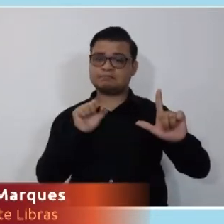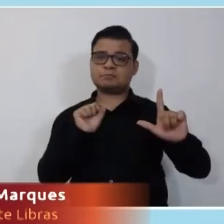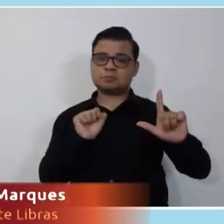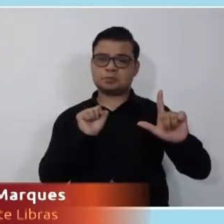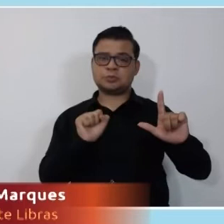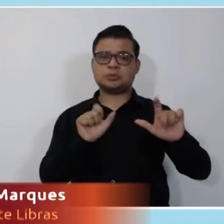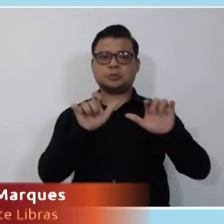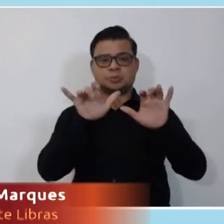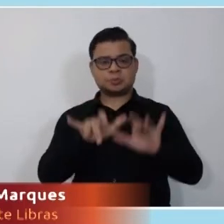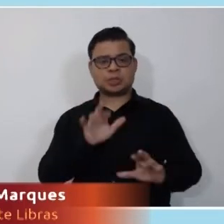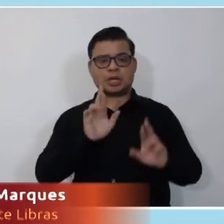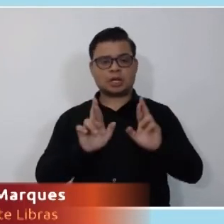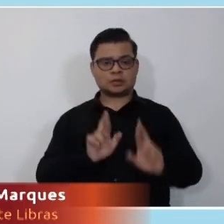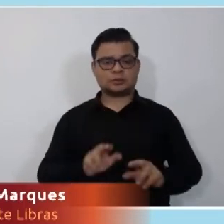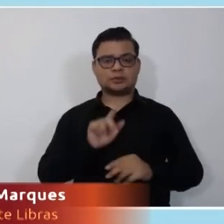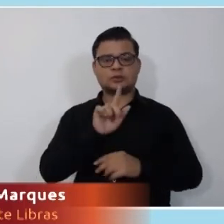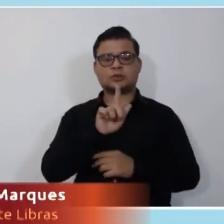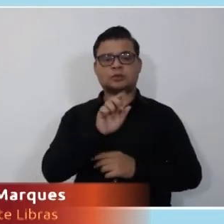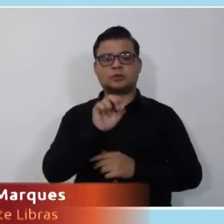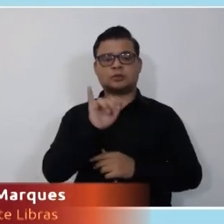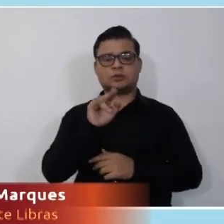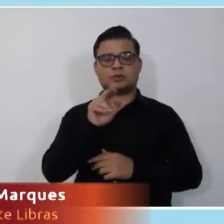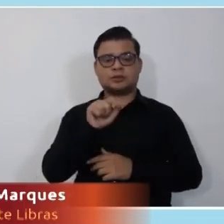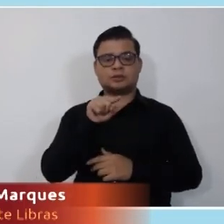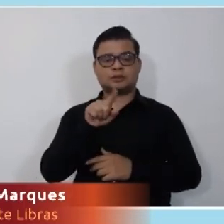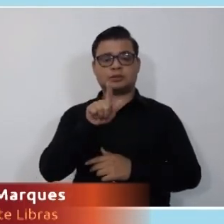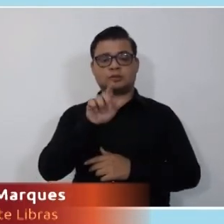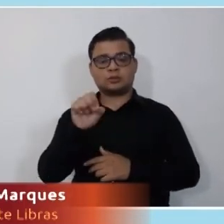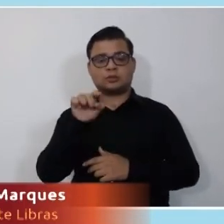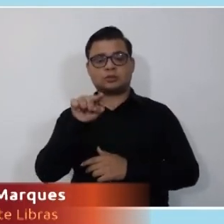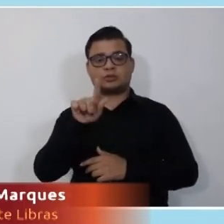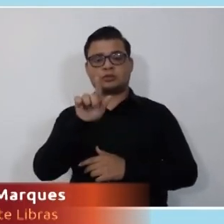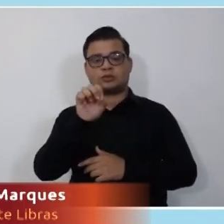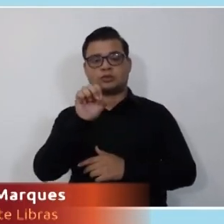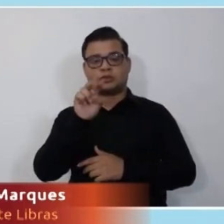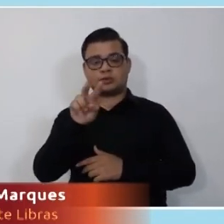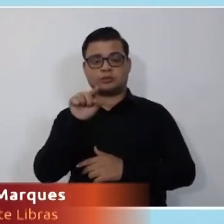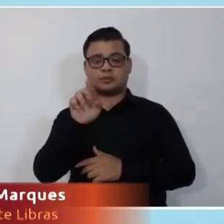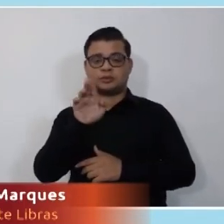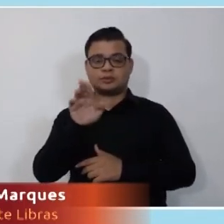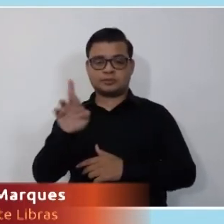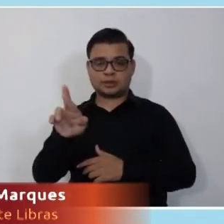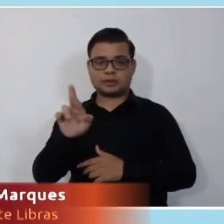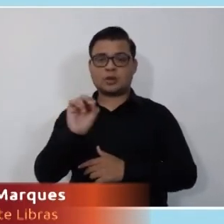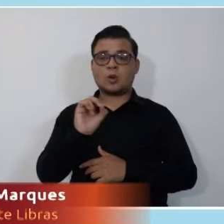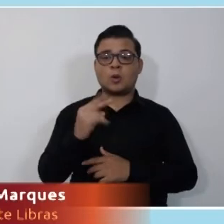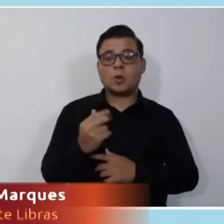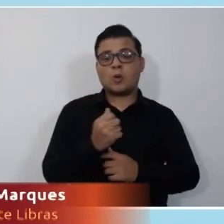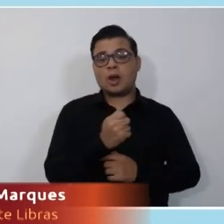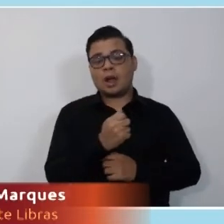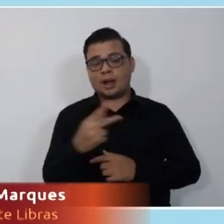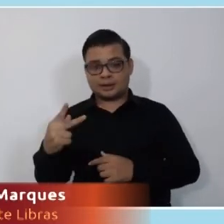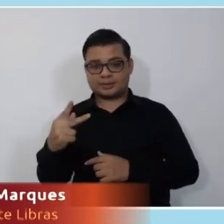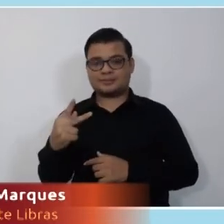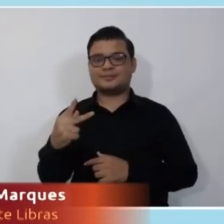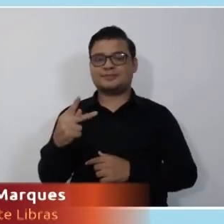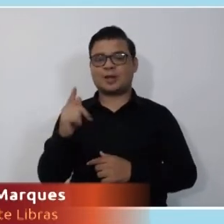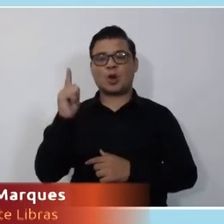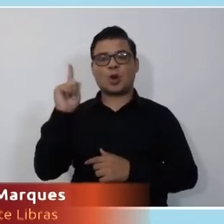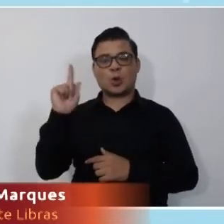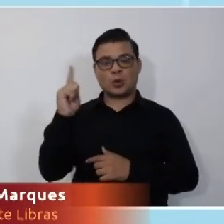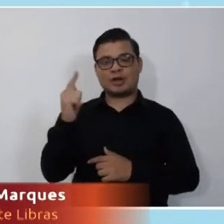goiania.go.gov.br, e também no aplicativo Goiânia 24 Horas. A pesquisa chama Por Onde Você Anda. Então, se você quiser